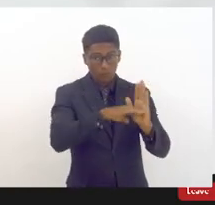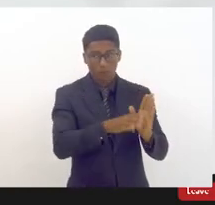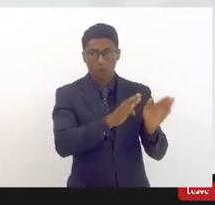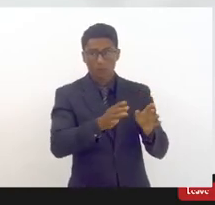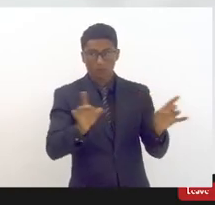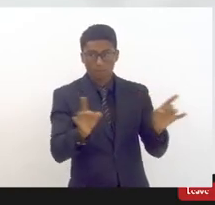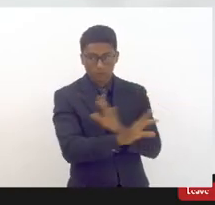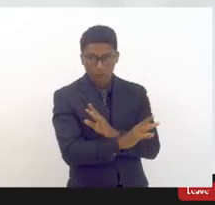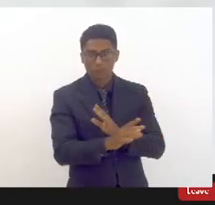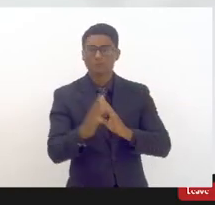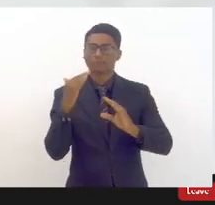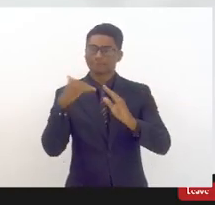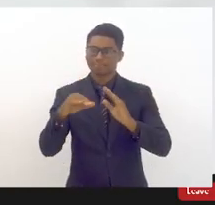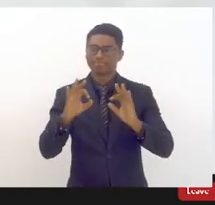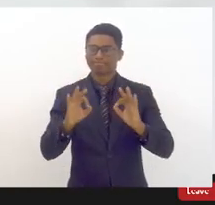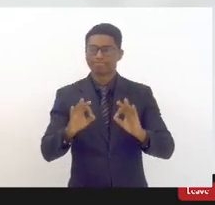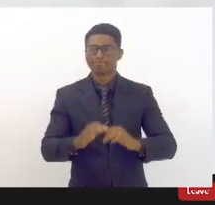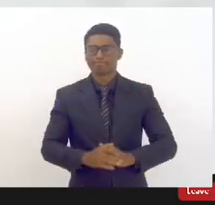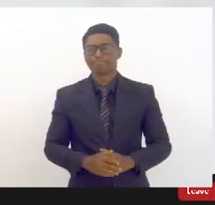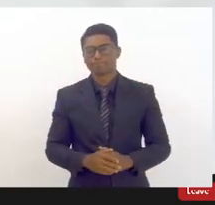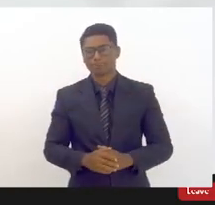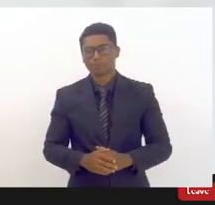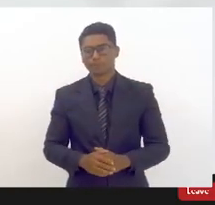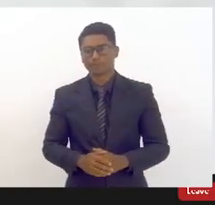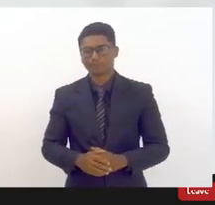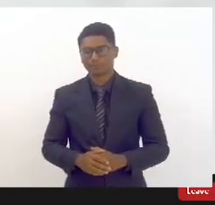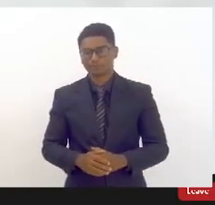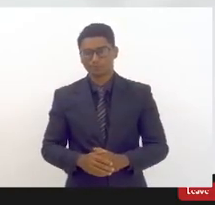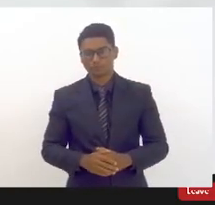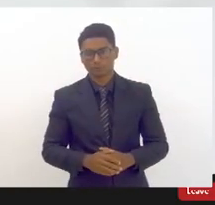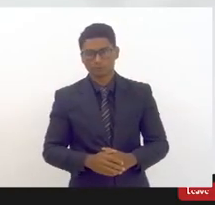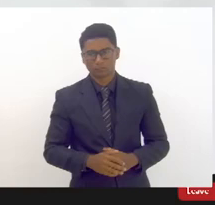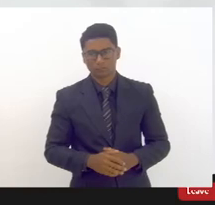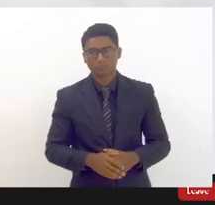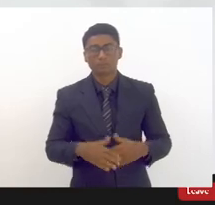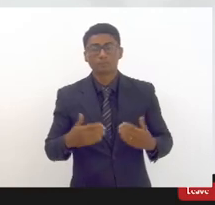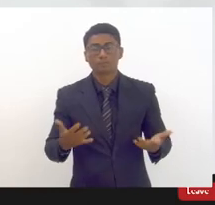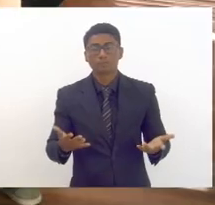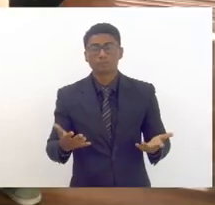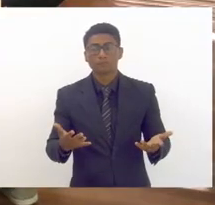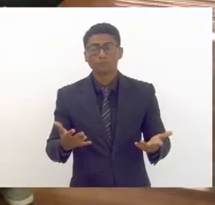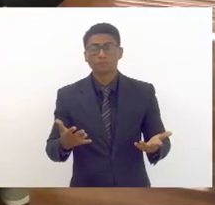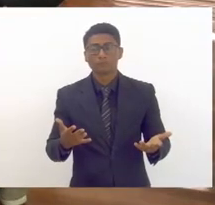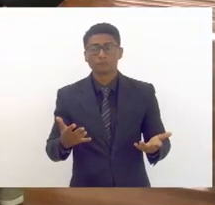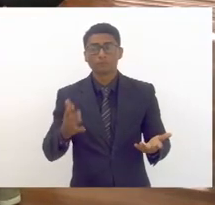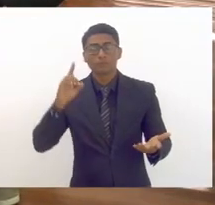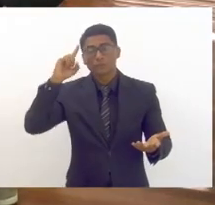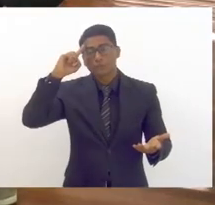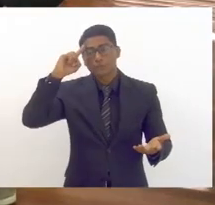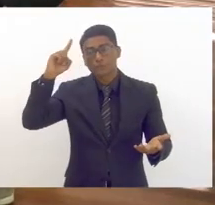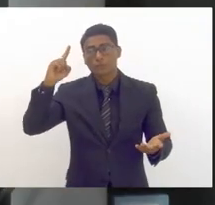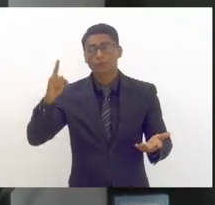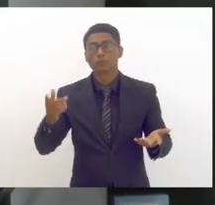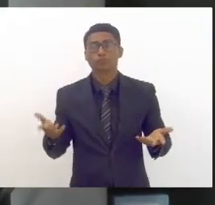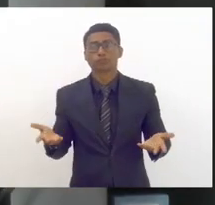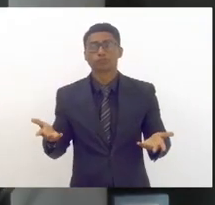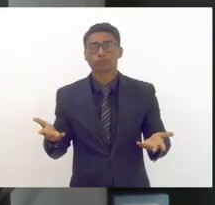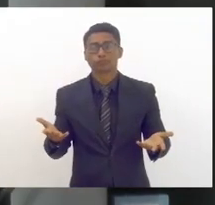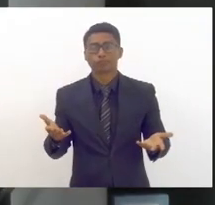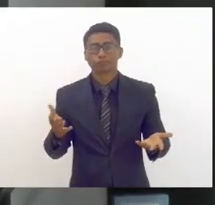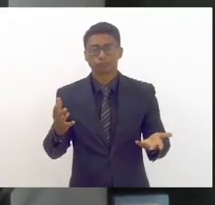pelas prestadoras. Não... Você não teria mais ou menos uma